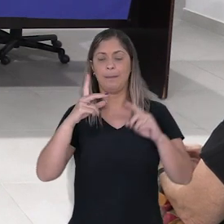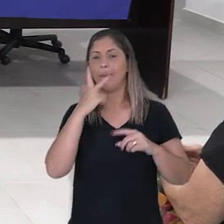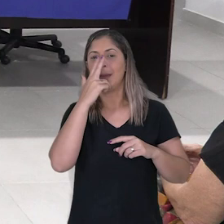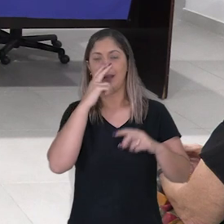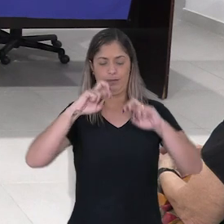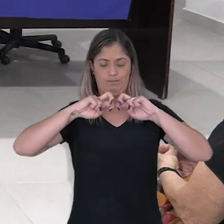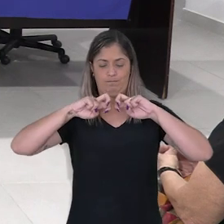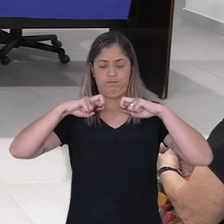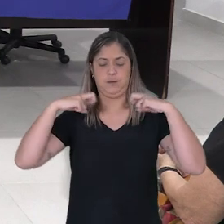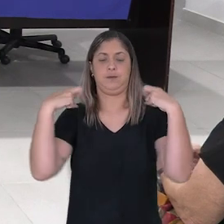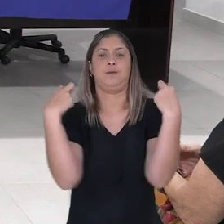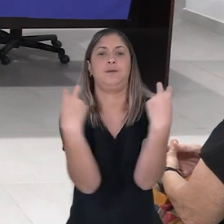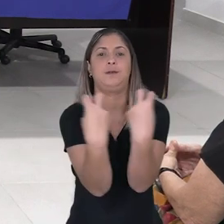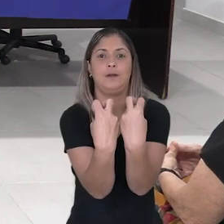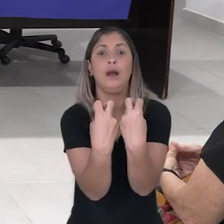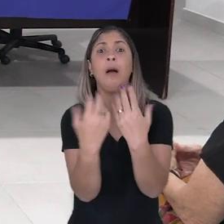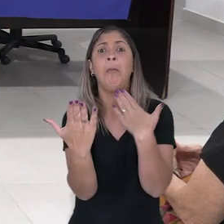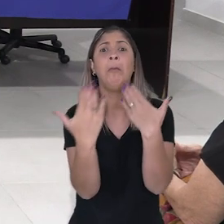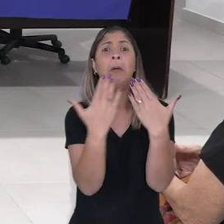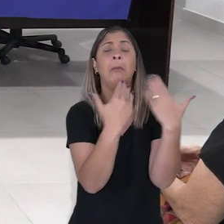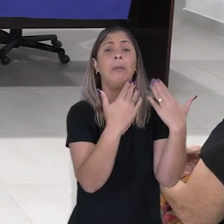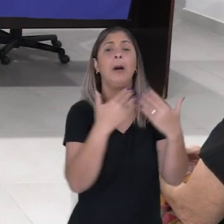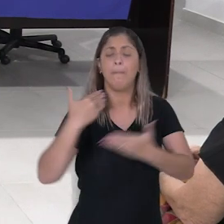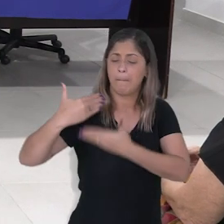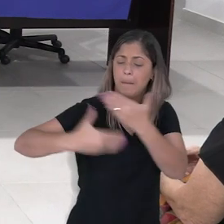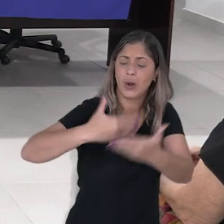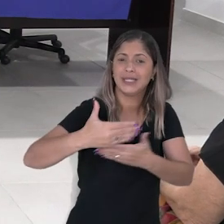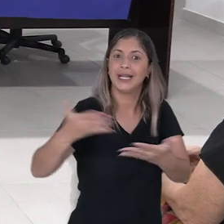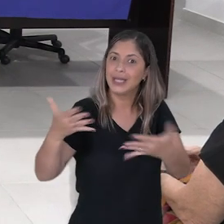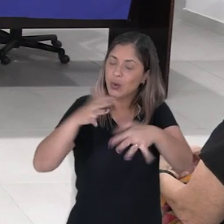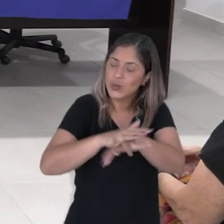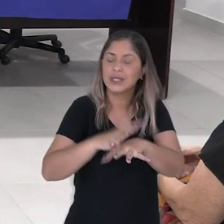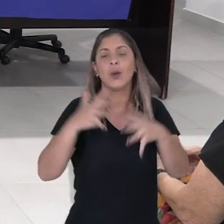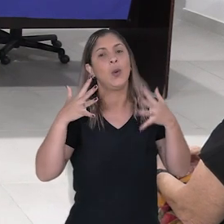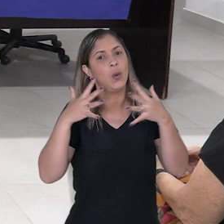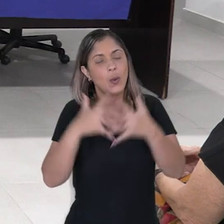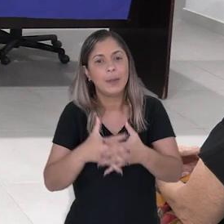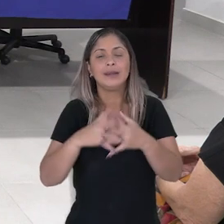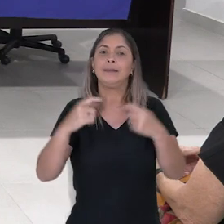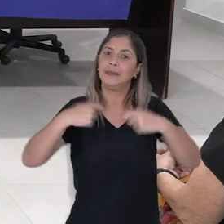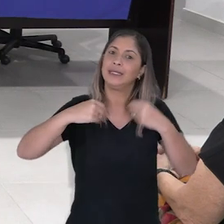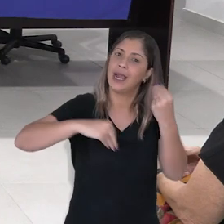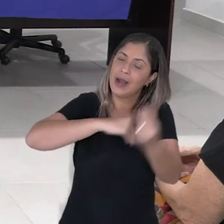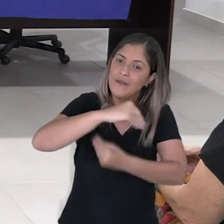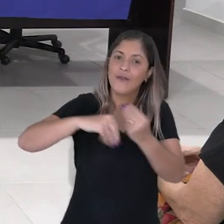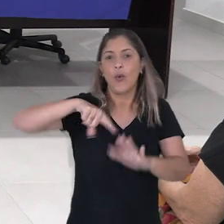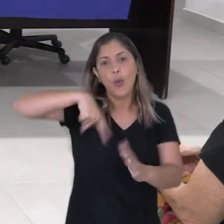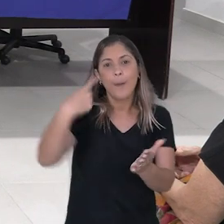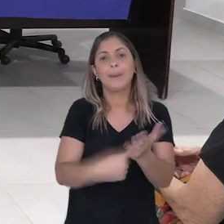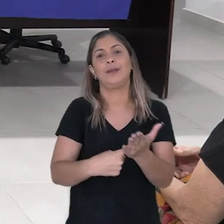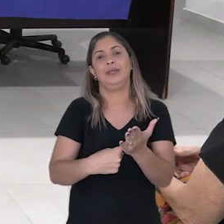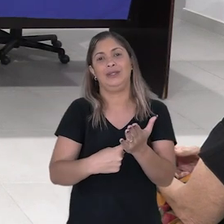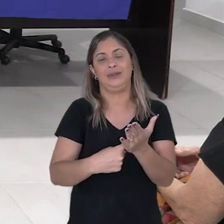roda, onde nós vamos falar sobre o processo de inclusão é complexo e demanda envolvimento e compromisso